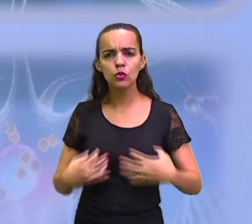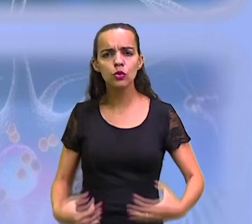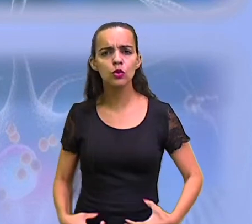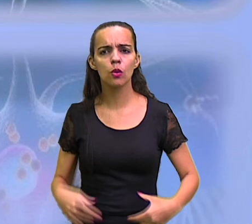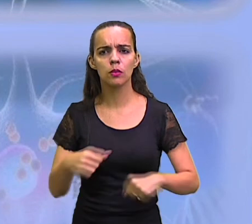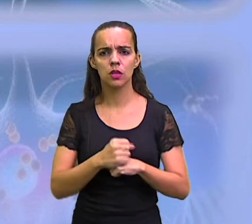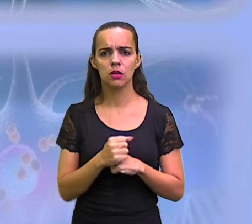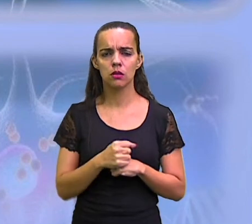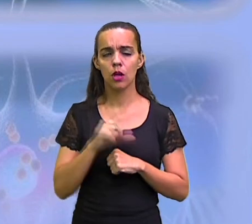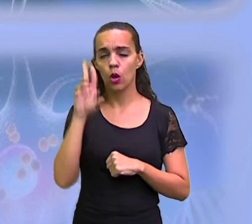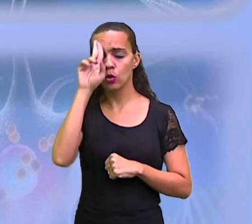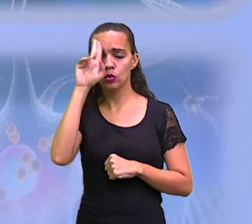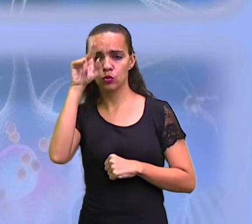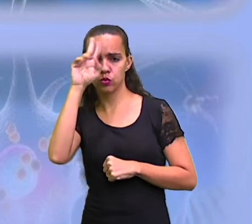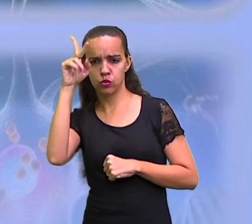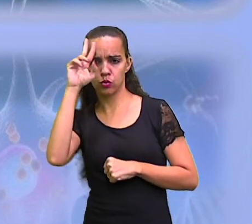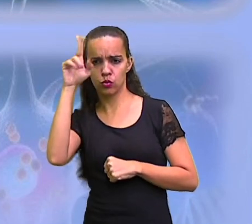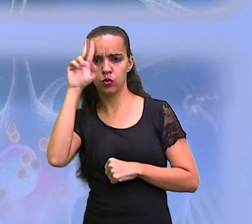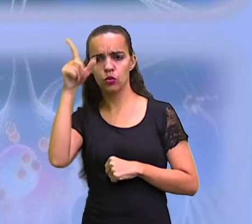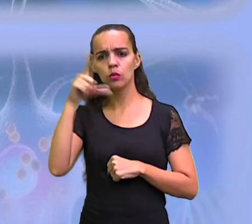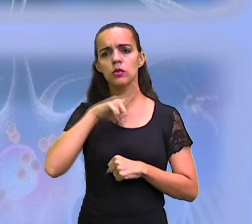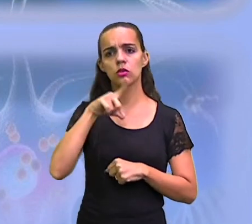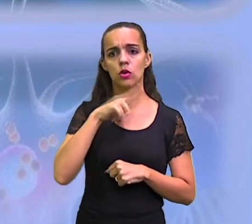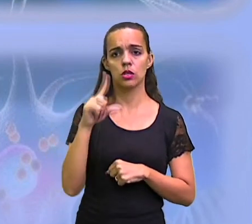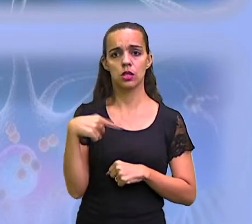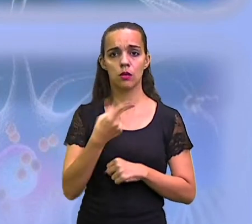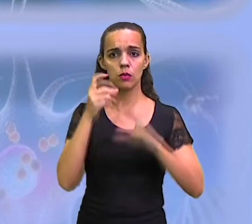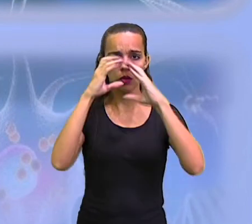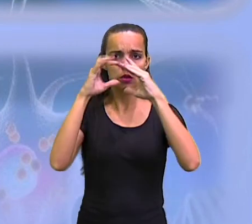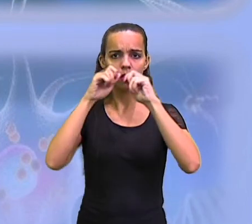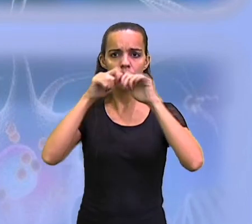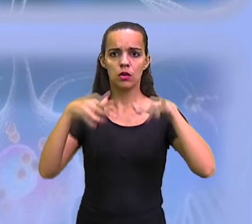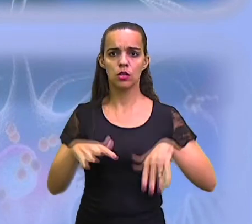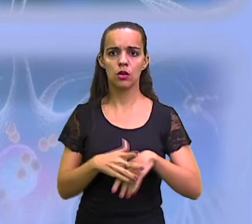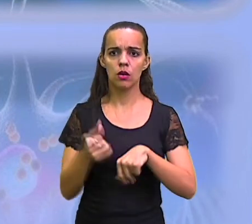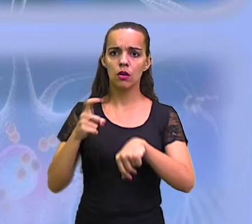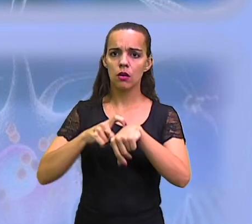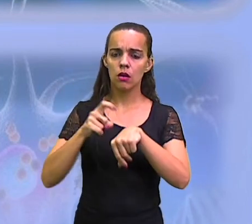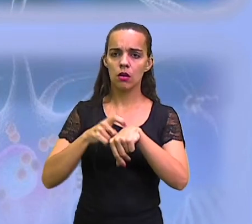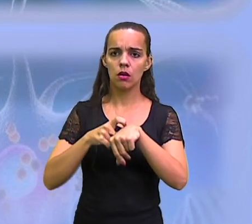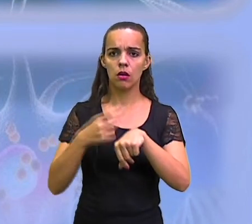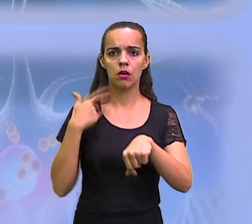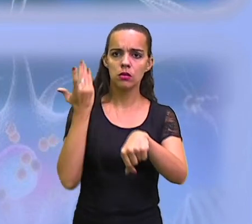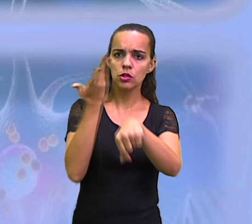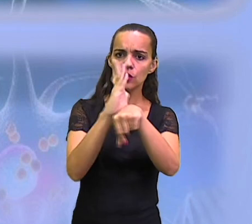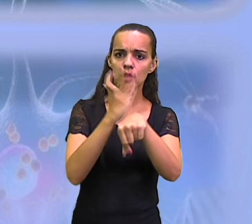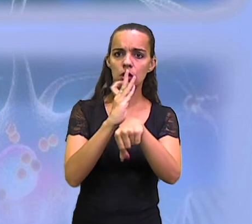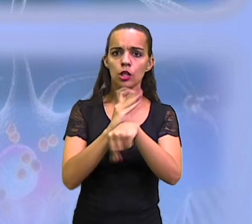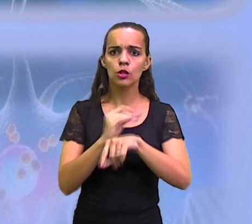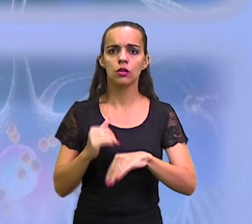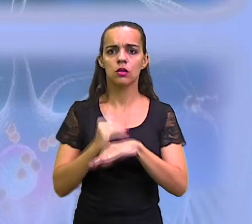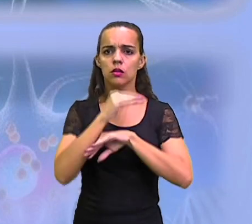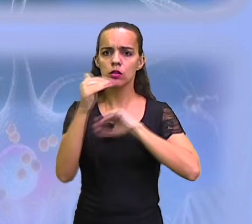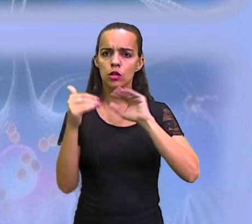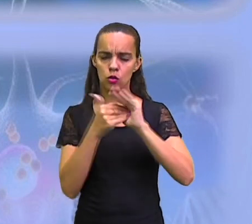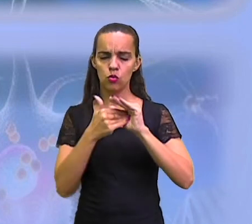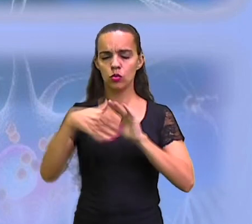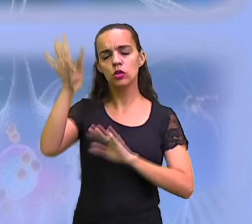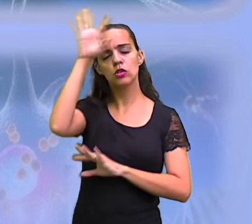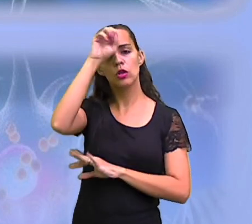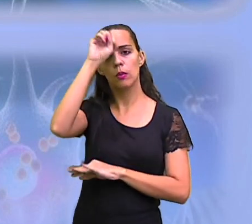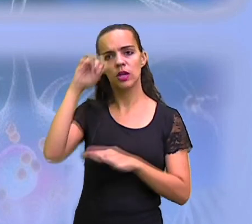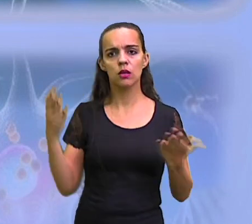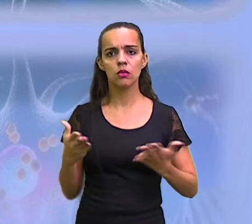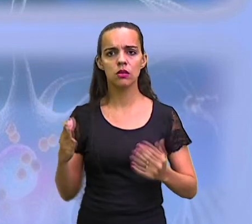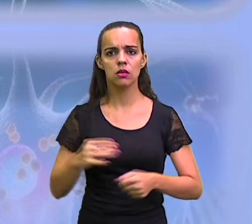esses distúrbios que a gente acabou de estudar. Então, agora é hora de colocar em prática tudo que a gente aprendeu